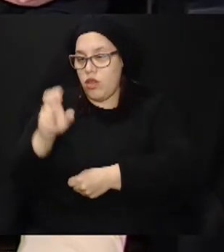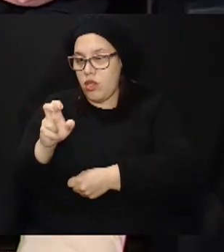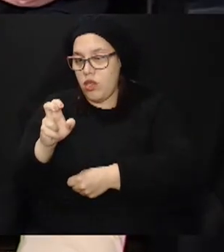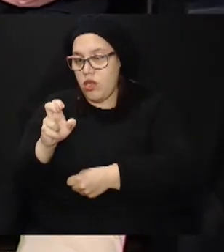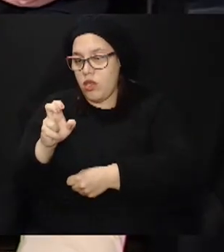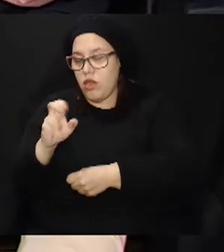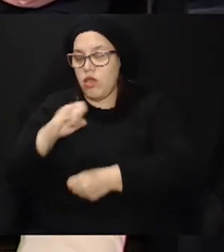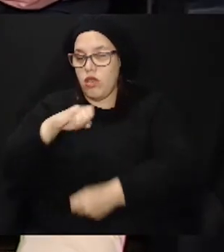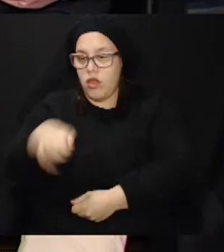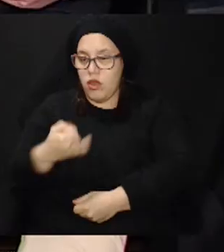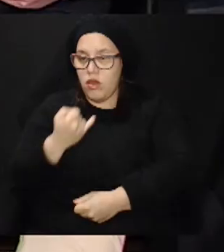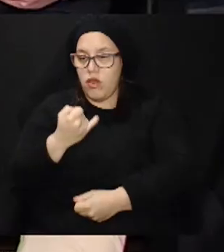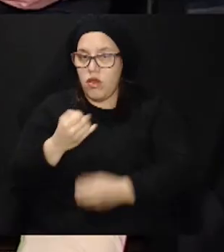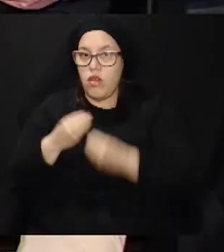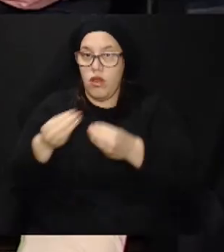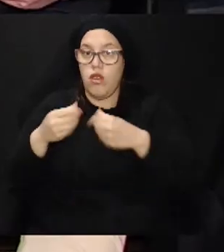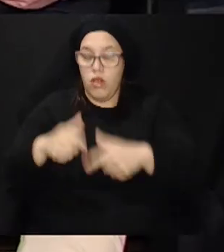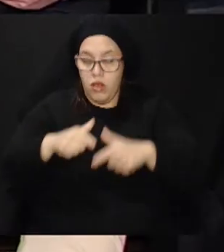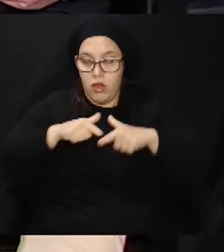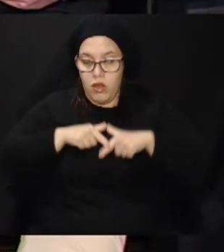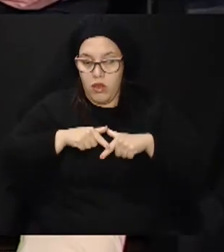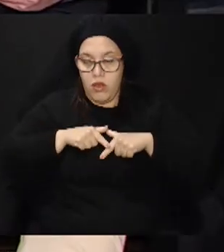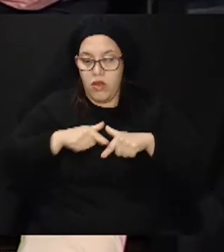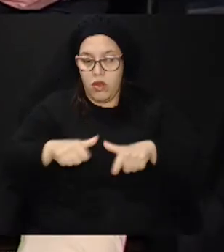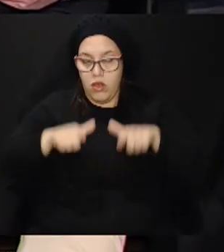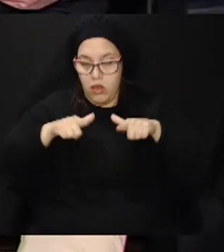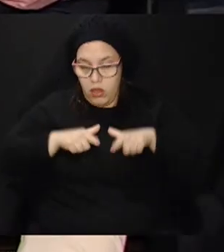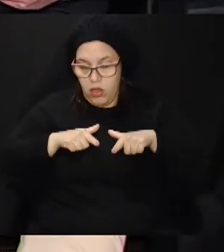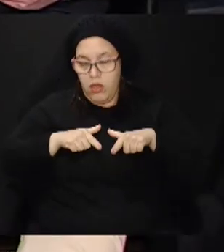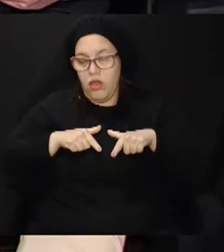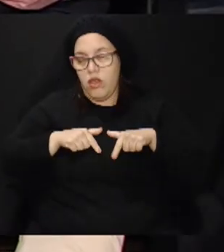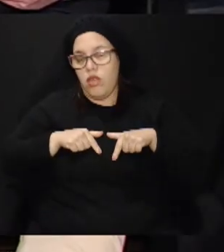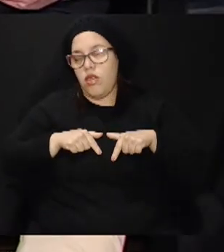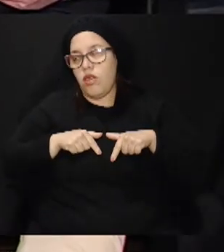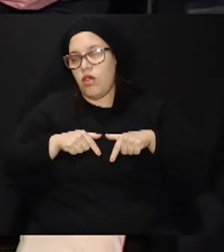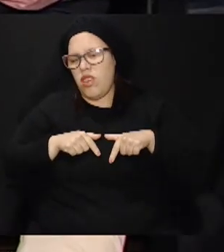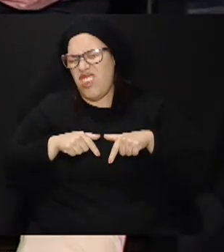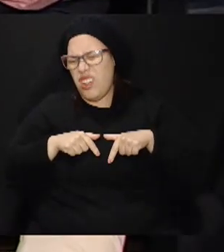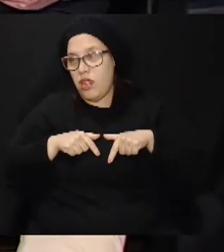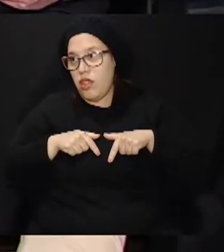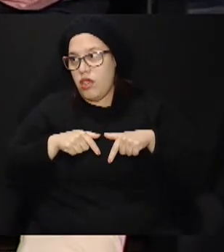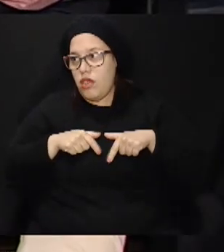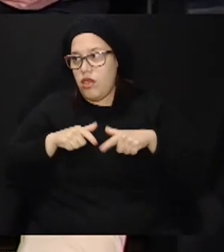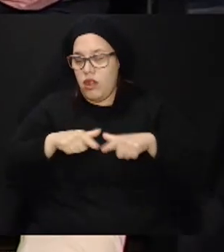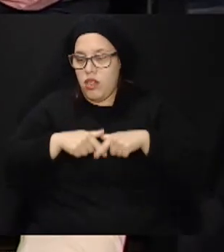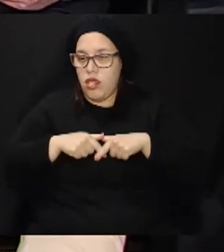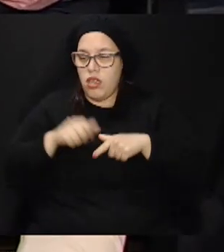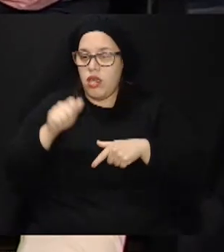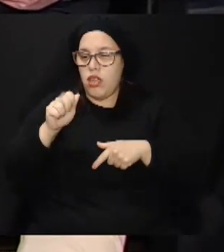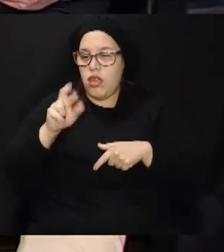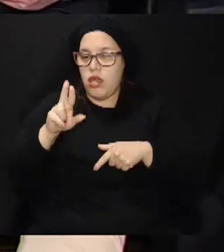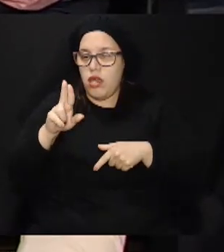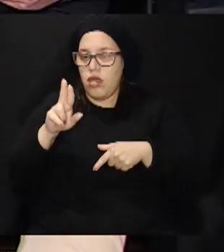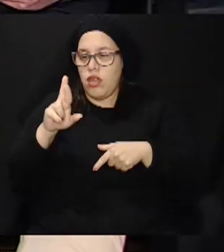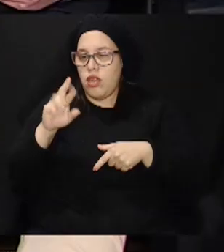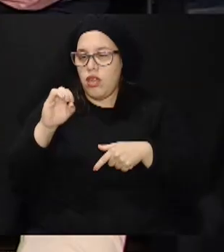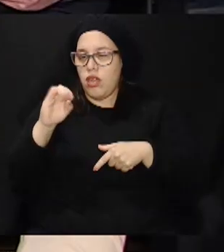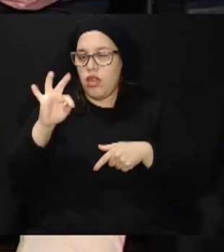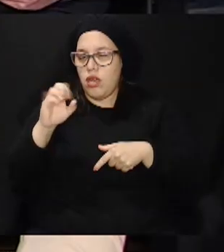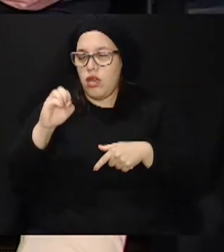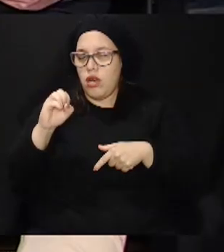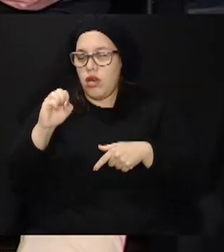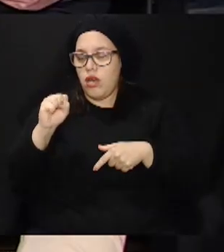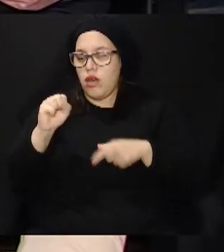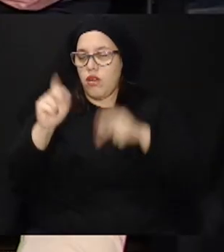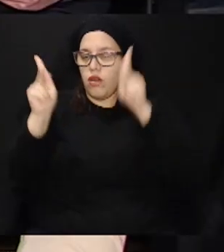entregar algumas medalhas e alguns diplomas de méritos, né? A gente tem aqui a medalha Arautos da Paz para o Dirso Soares, Eli Maciel de